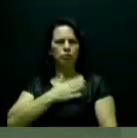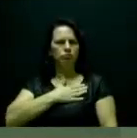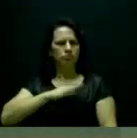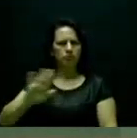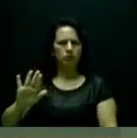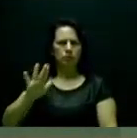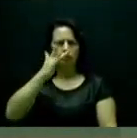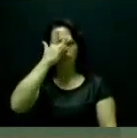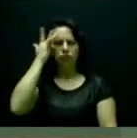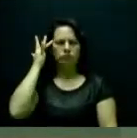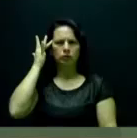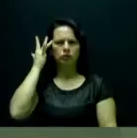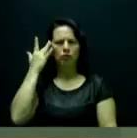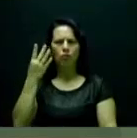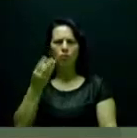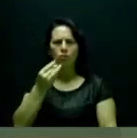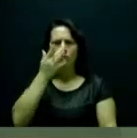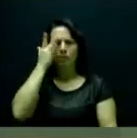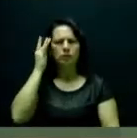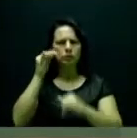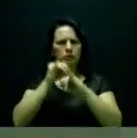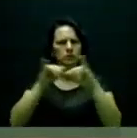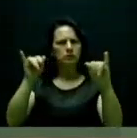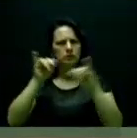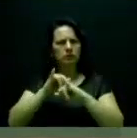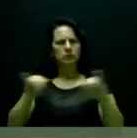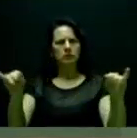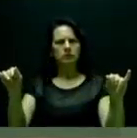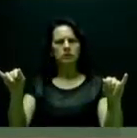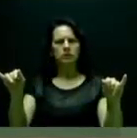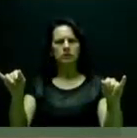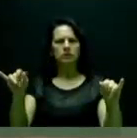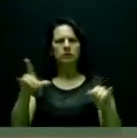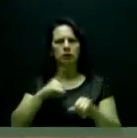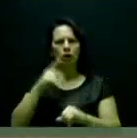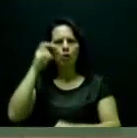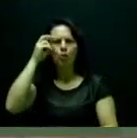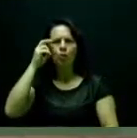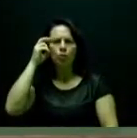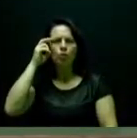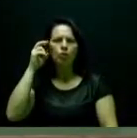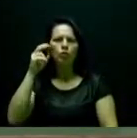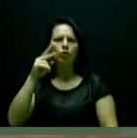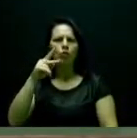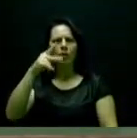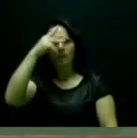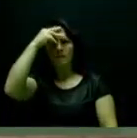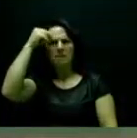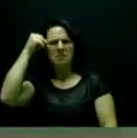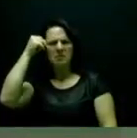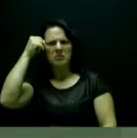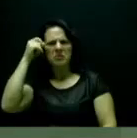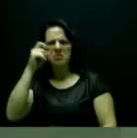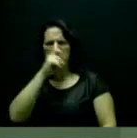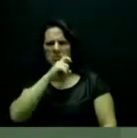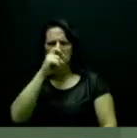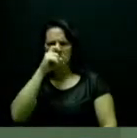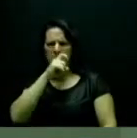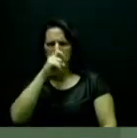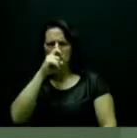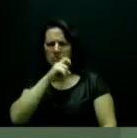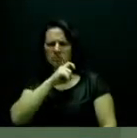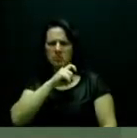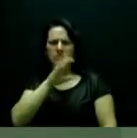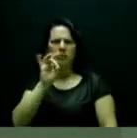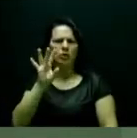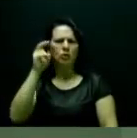Porque muitos dizem, e pregam isso nas ruas, eu tenho um sonho de ser prefeito. Mentira! Ser prefeito